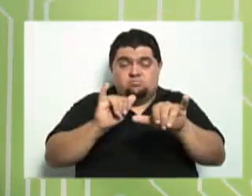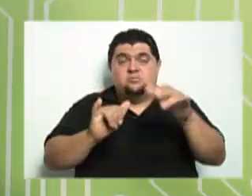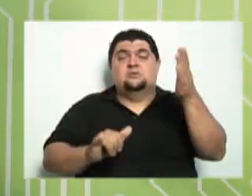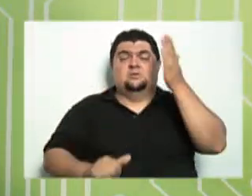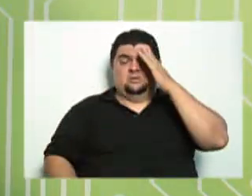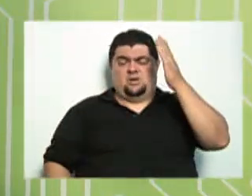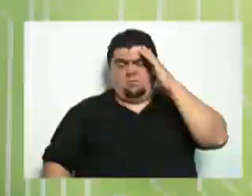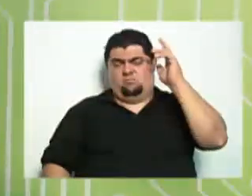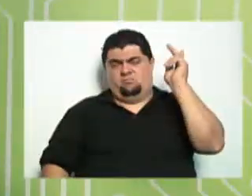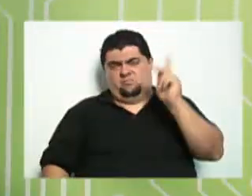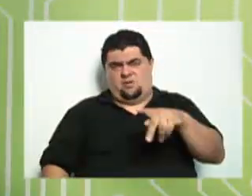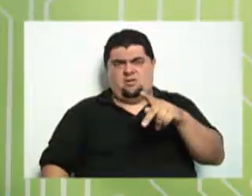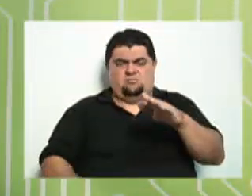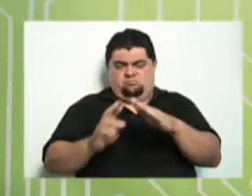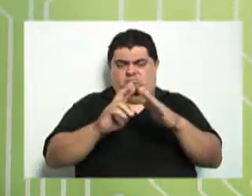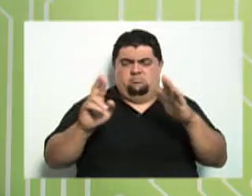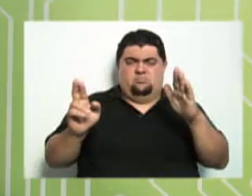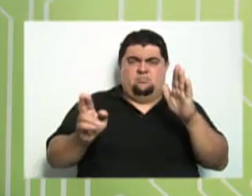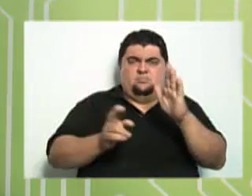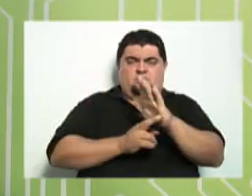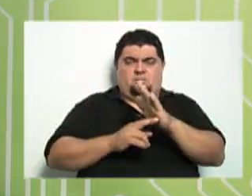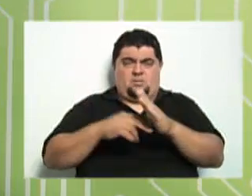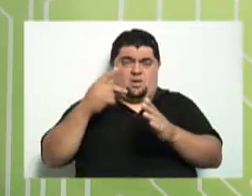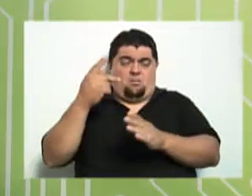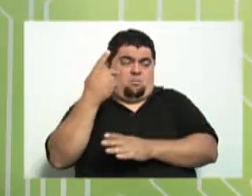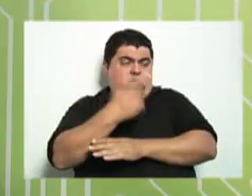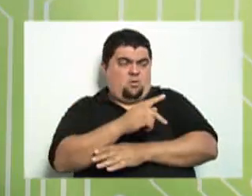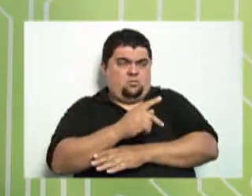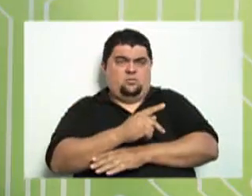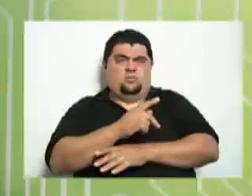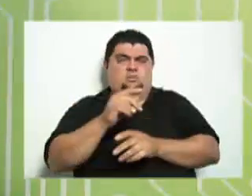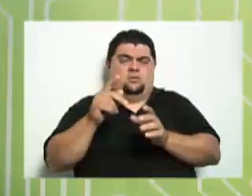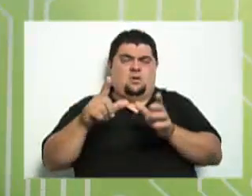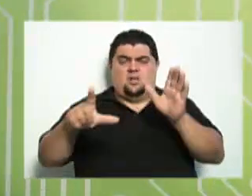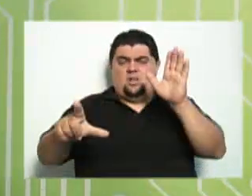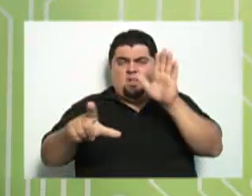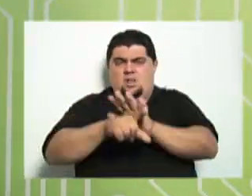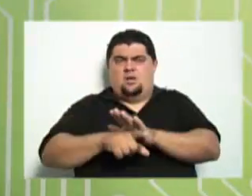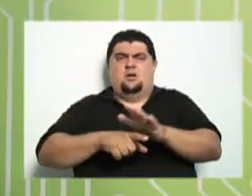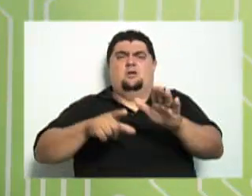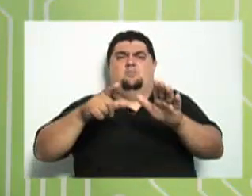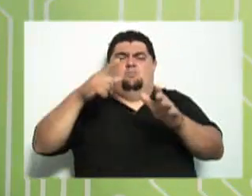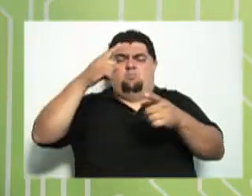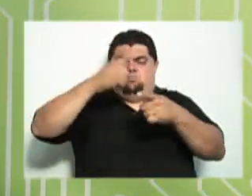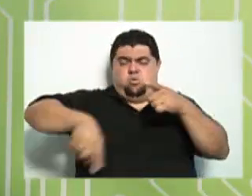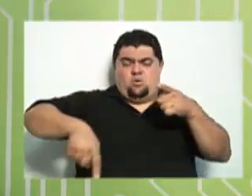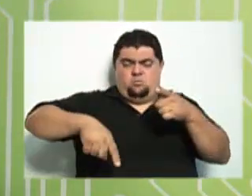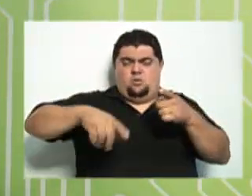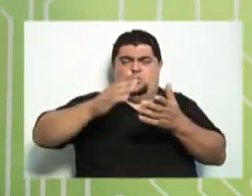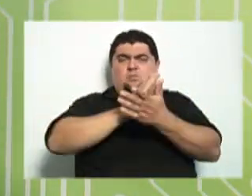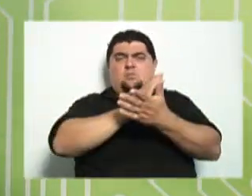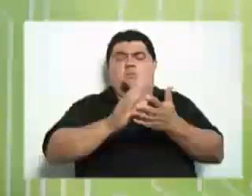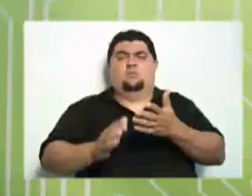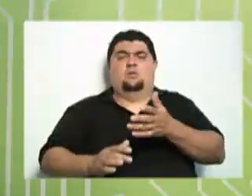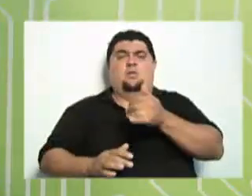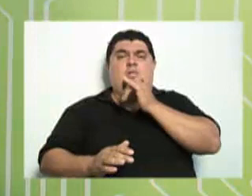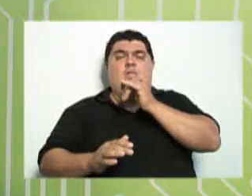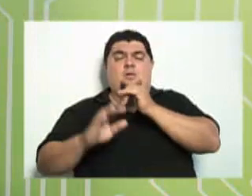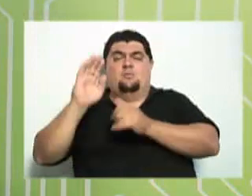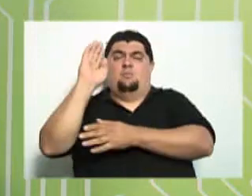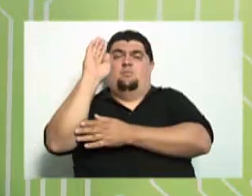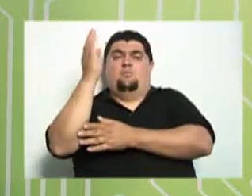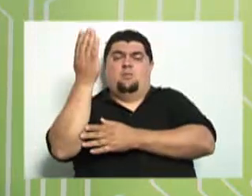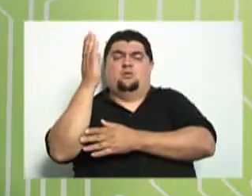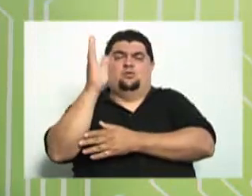que as regras às vezes vêm para esse tipo de coisa. O governo faz leis proibindo algumas práticas. Por exemplo, as madeireiras que já foram